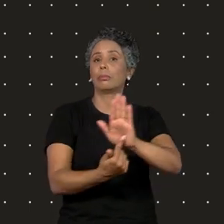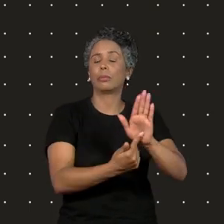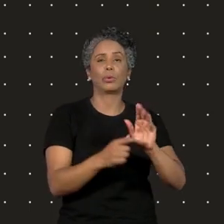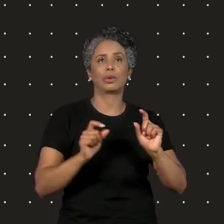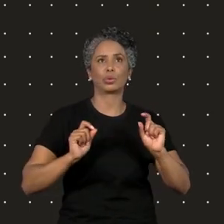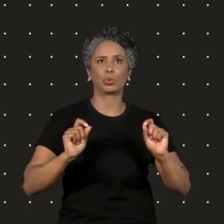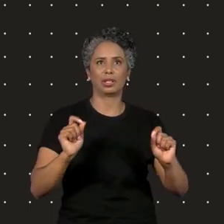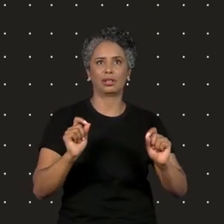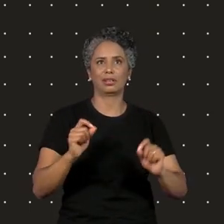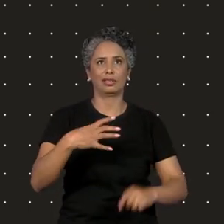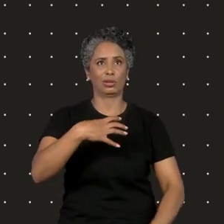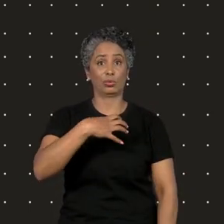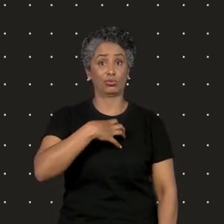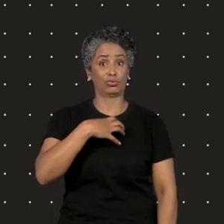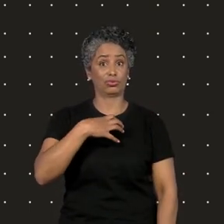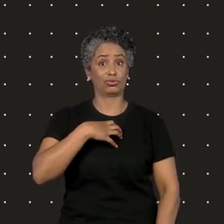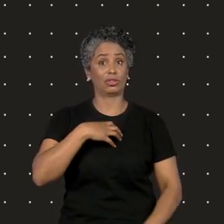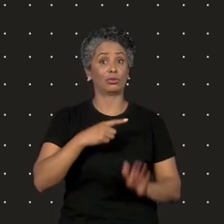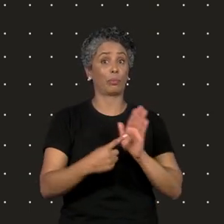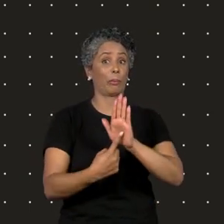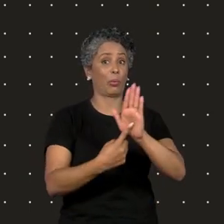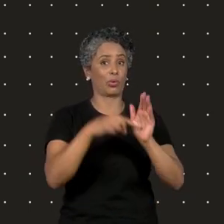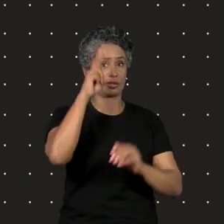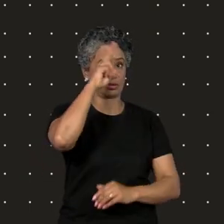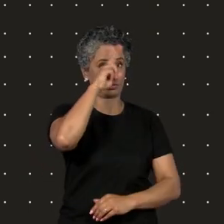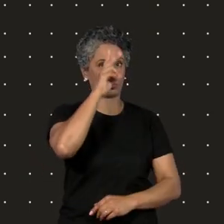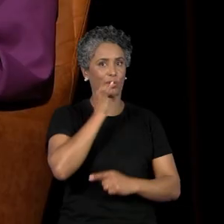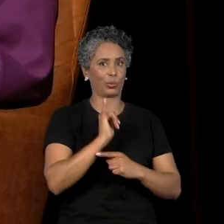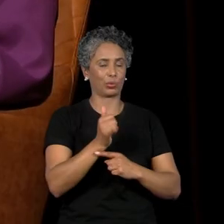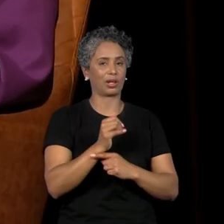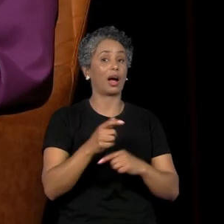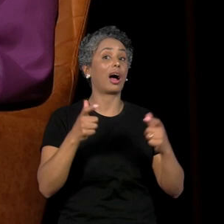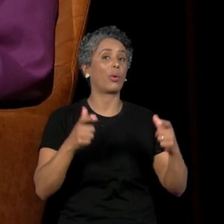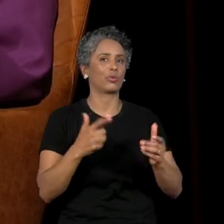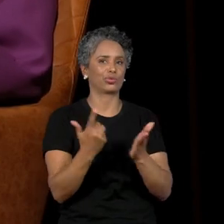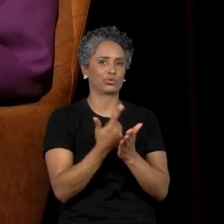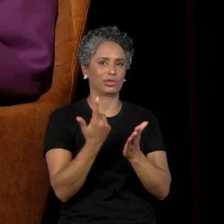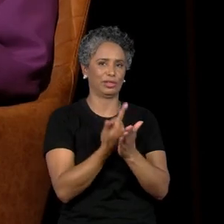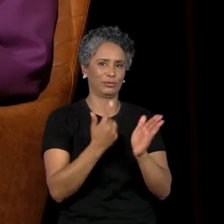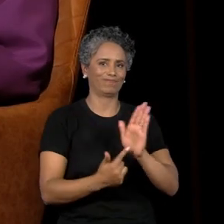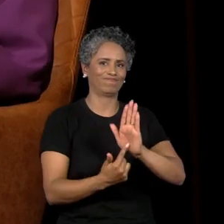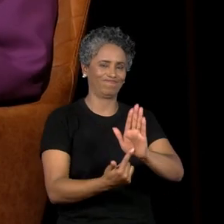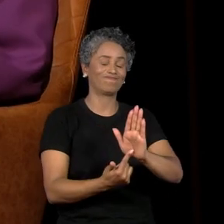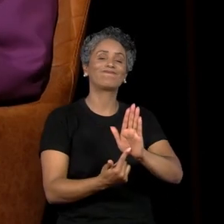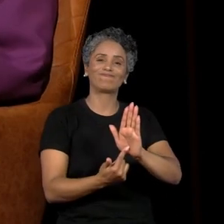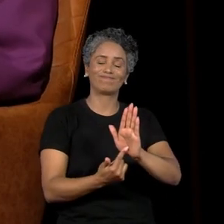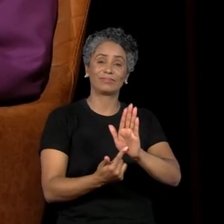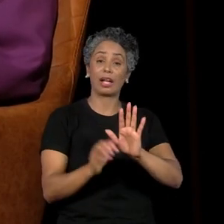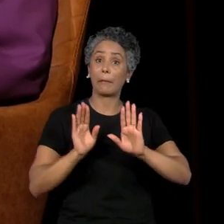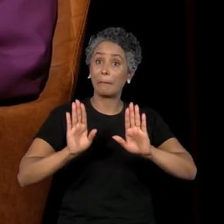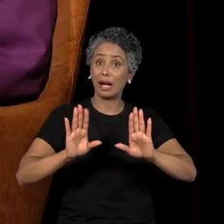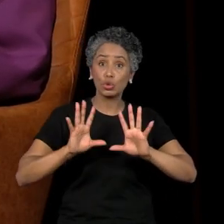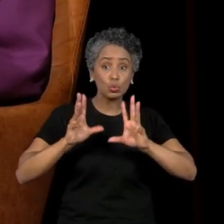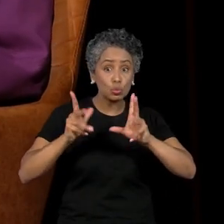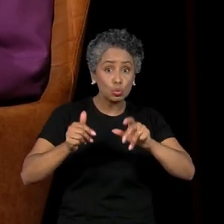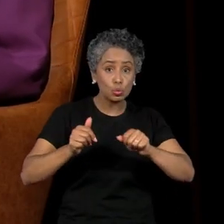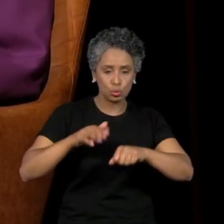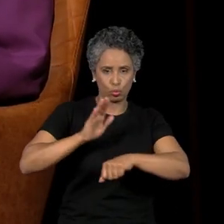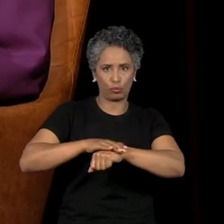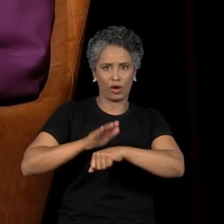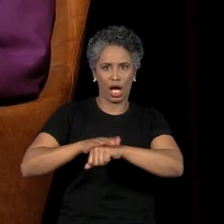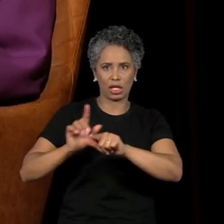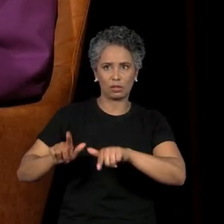conto, essas histórias que eu estou contando aqui, está nesse livro. Eu acho que tudo aquilo que a gente faz, seja lá